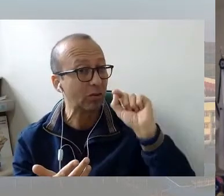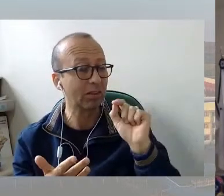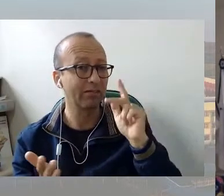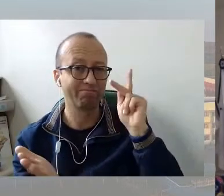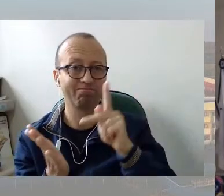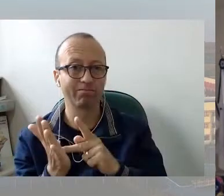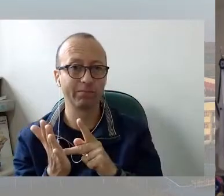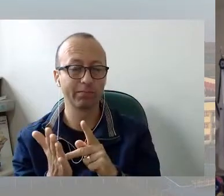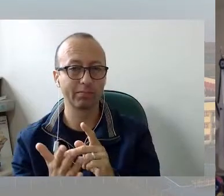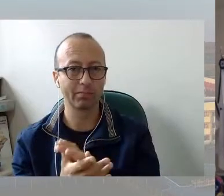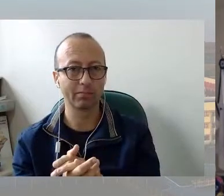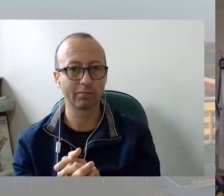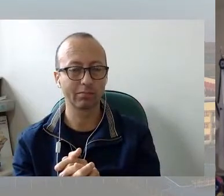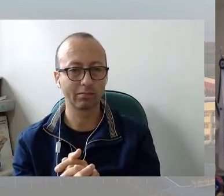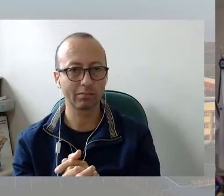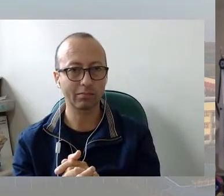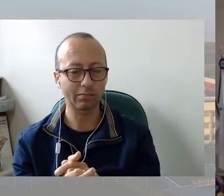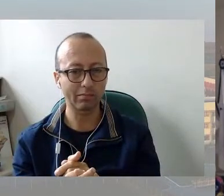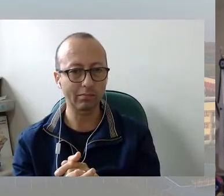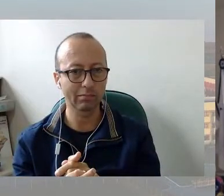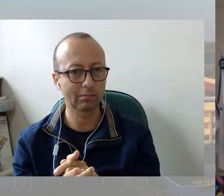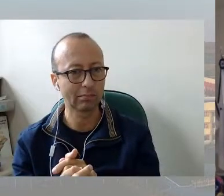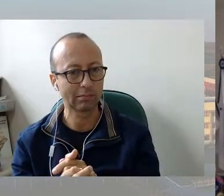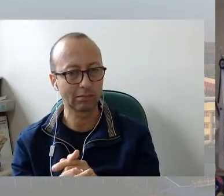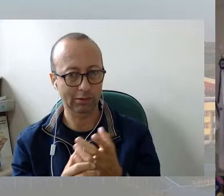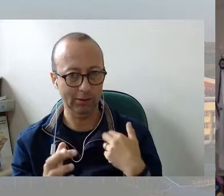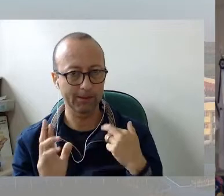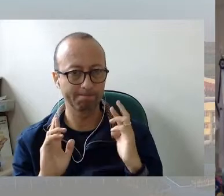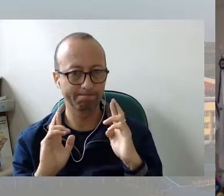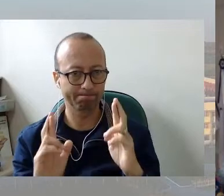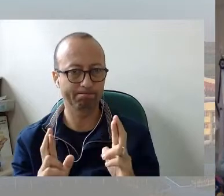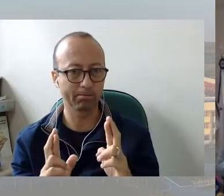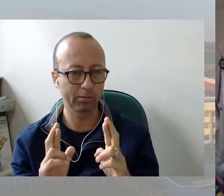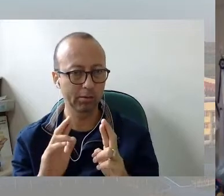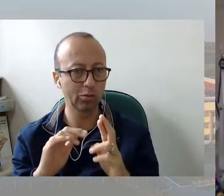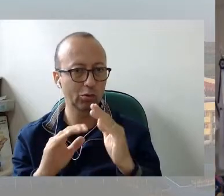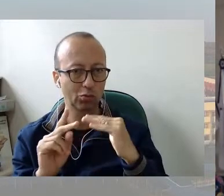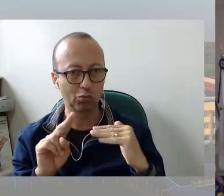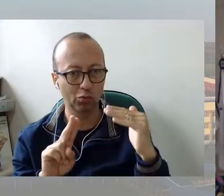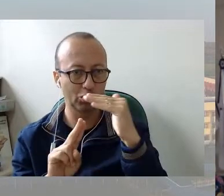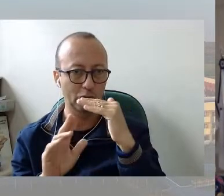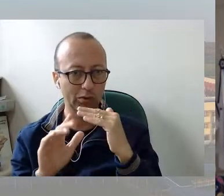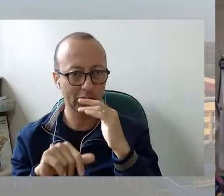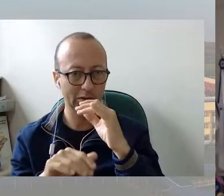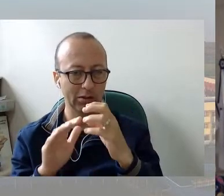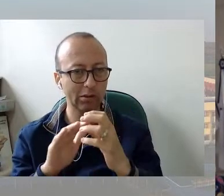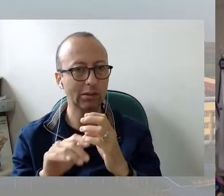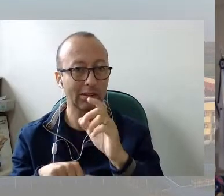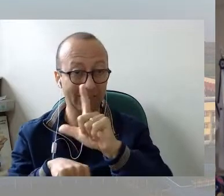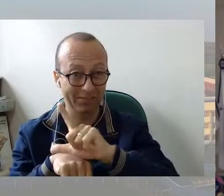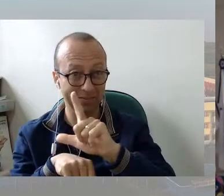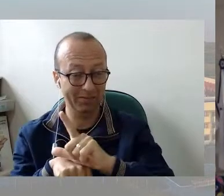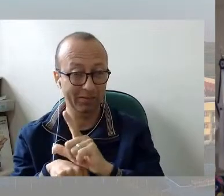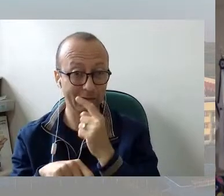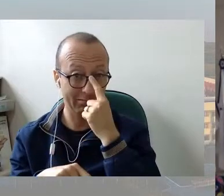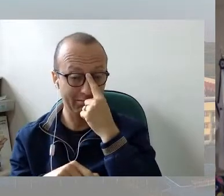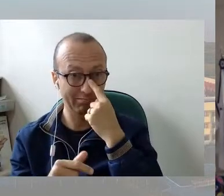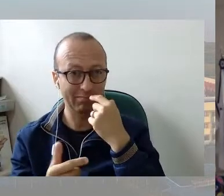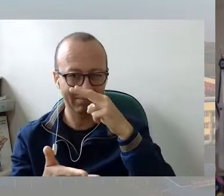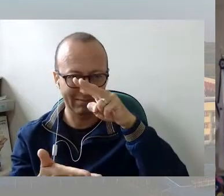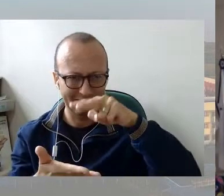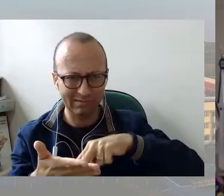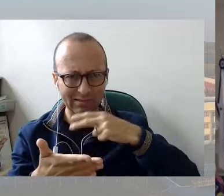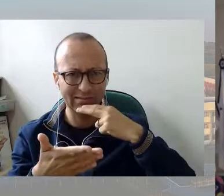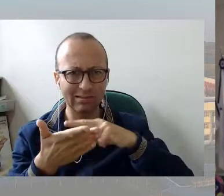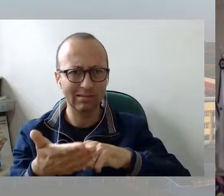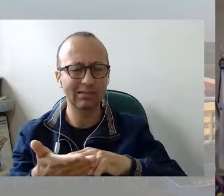que, no momento, eu, como representante do Consul, do Campo Santana Livramento, quando eu li a carta que tinha saído